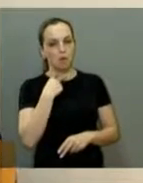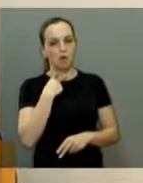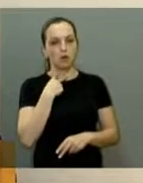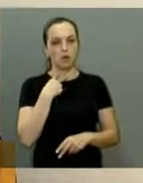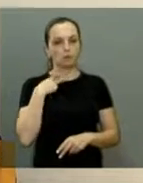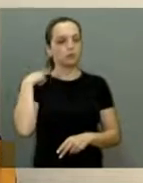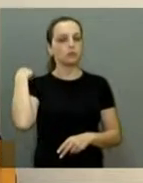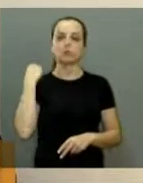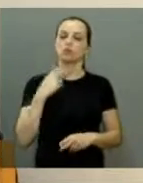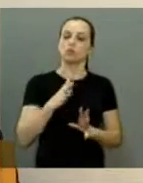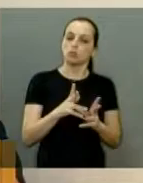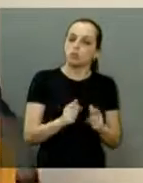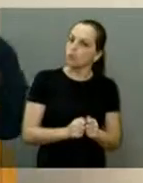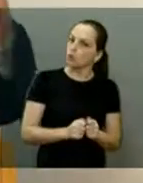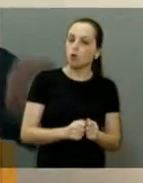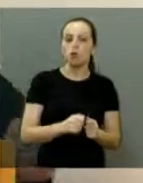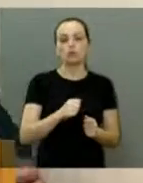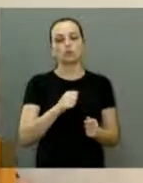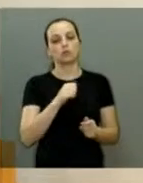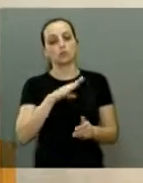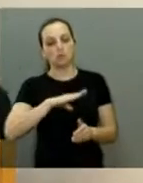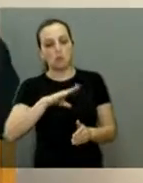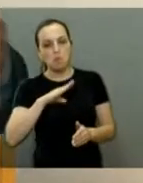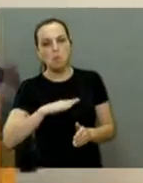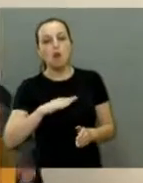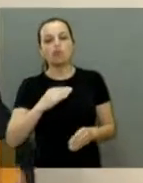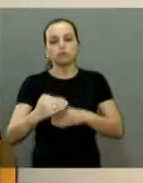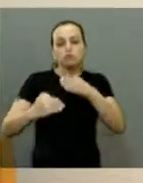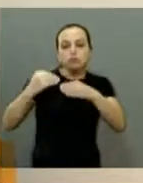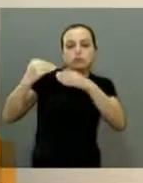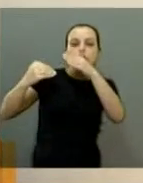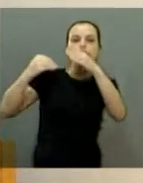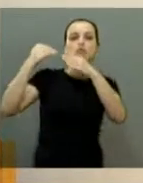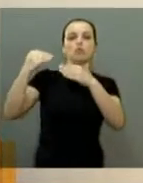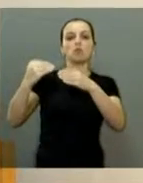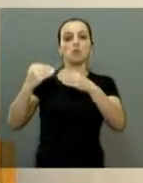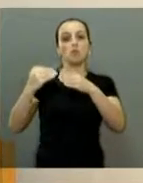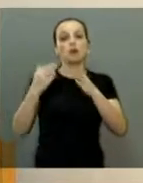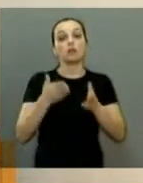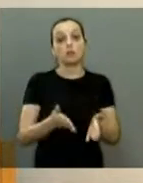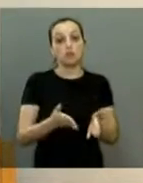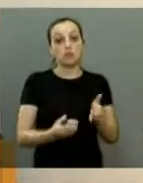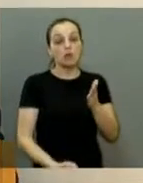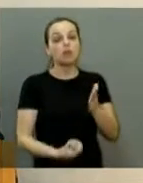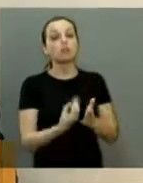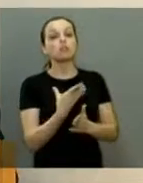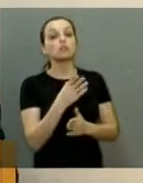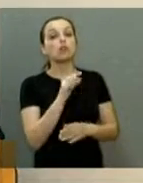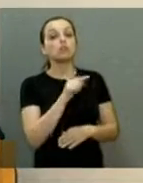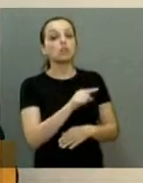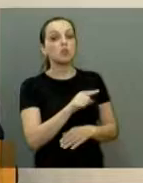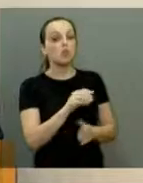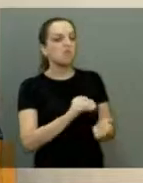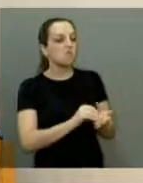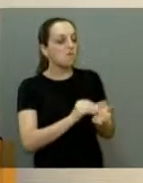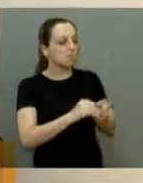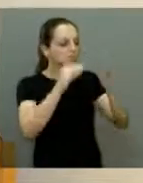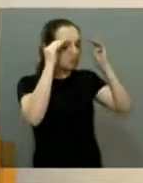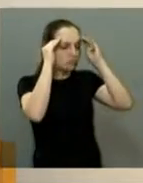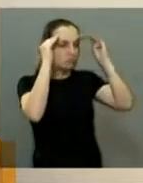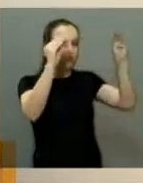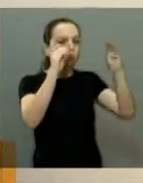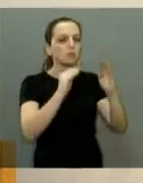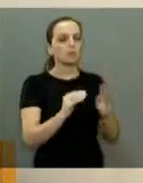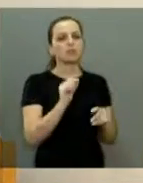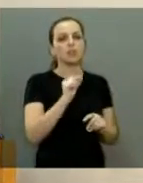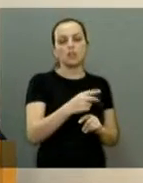toda uma parte de uma cidade a gente luta pelo desenvolvimento luta pelo crescimento e o que está acontecendo lá um desrespeito total e não